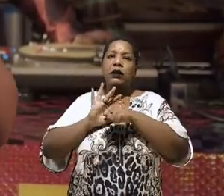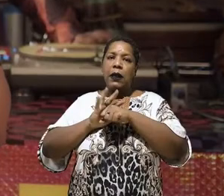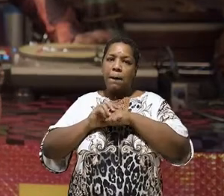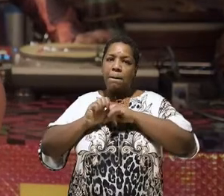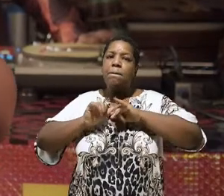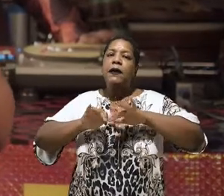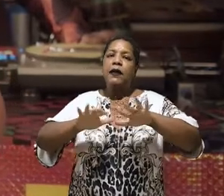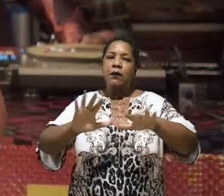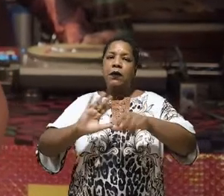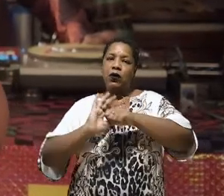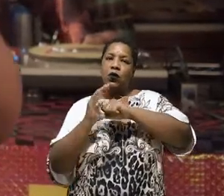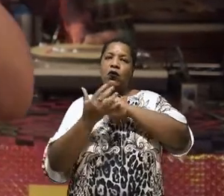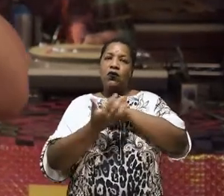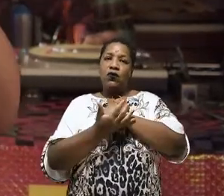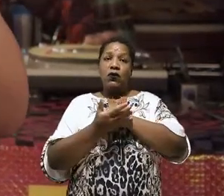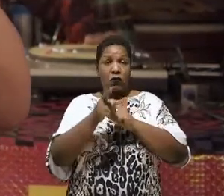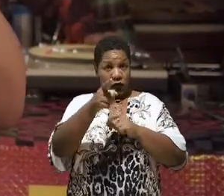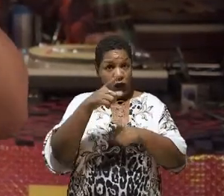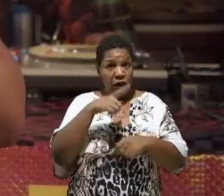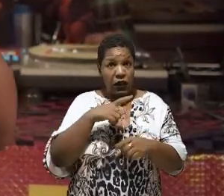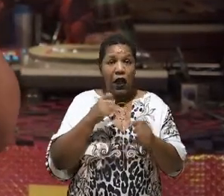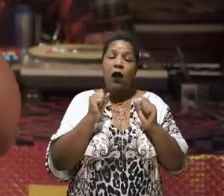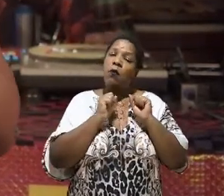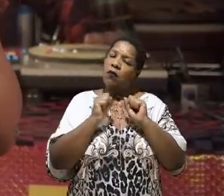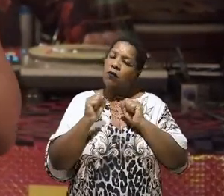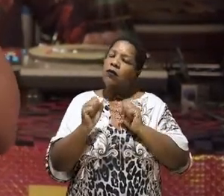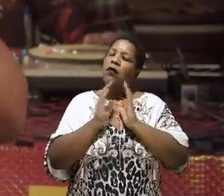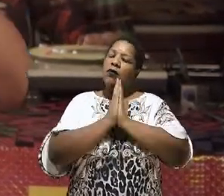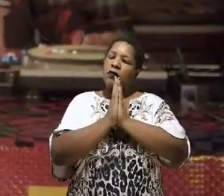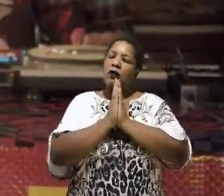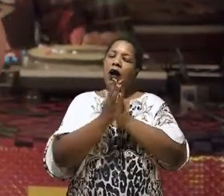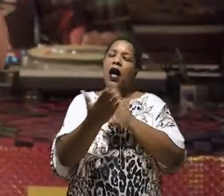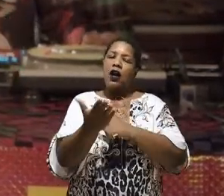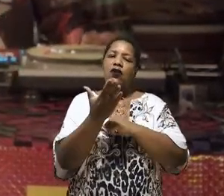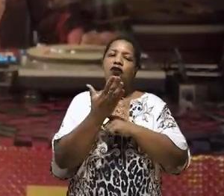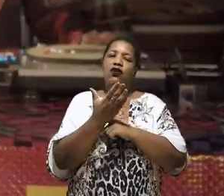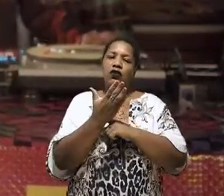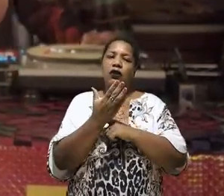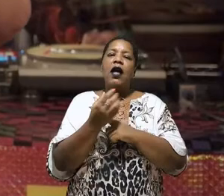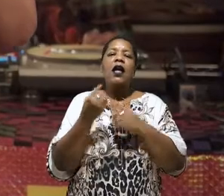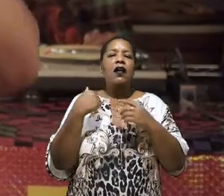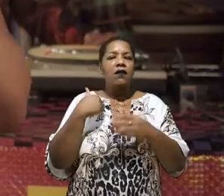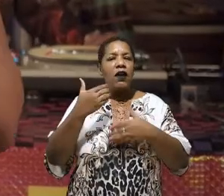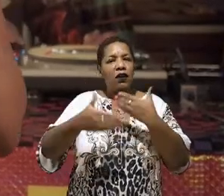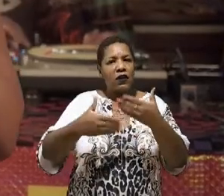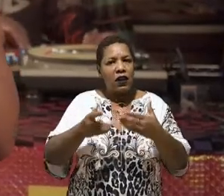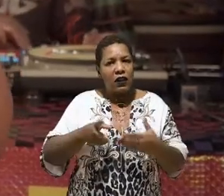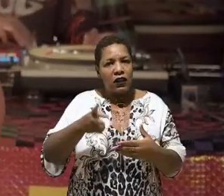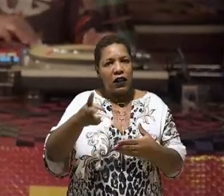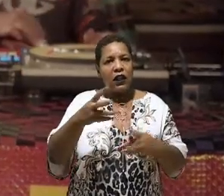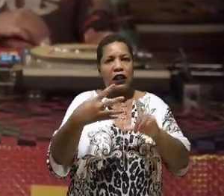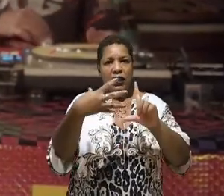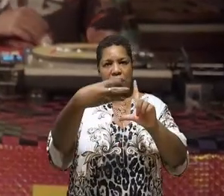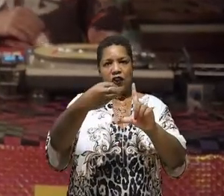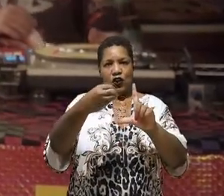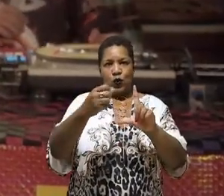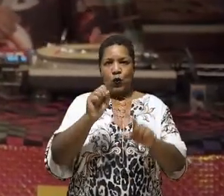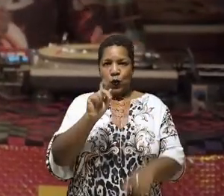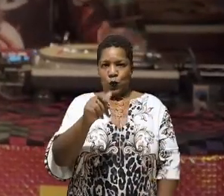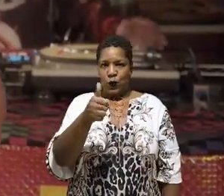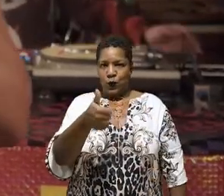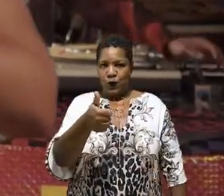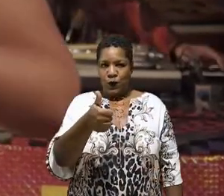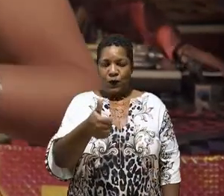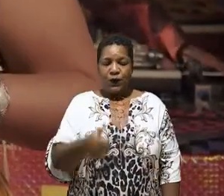covid-19 então se você tiver como por favor ajude e dois tá bom vai continuar aqui durante toda a nossa transmissão o QR